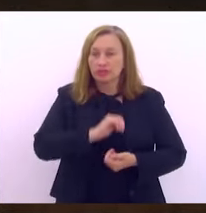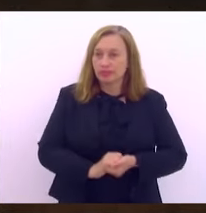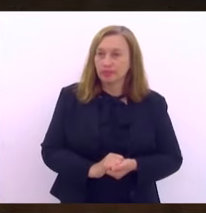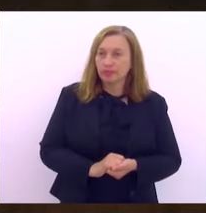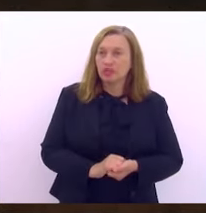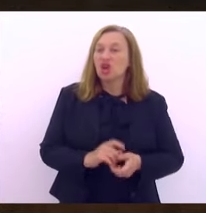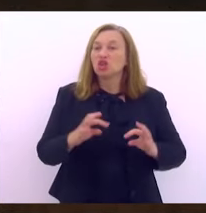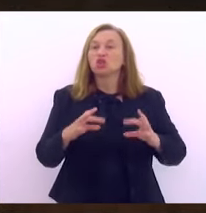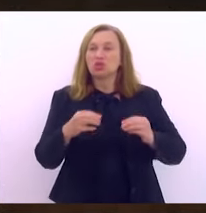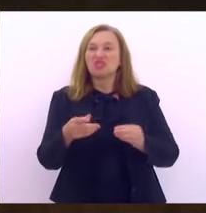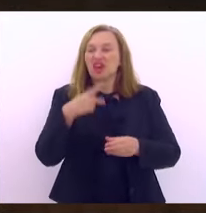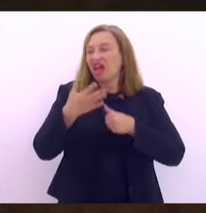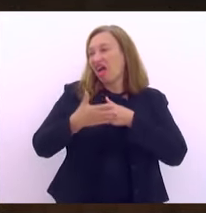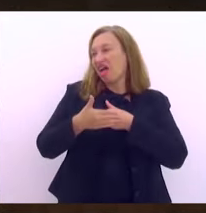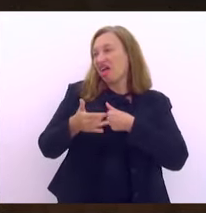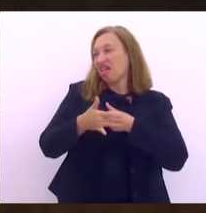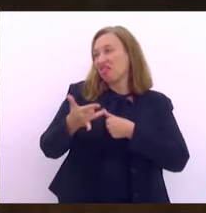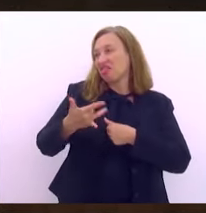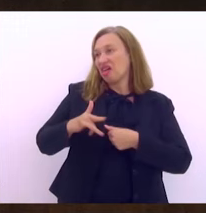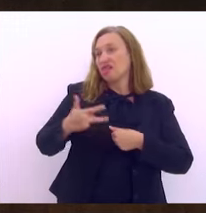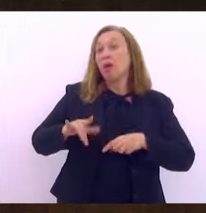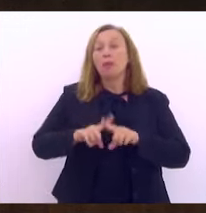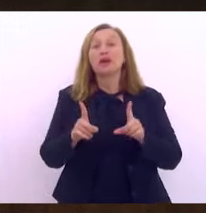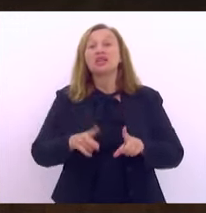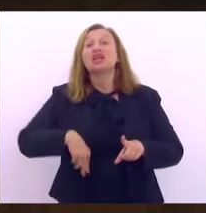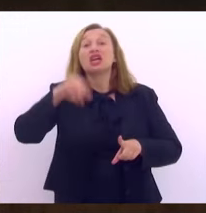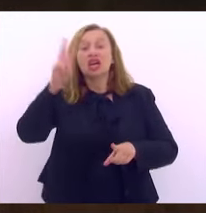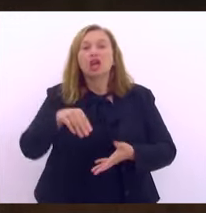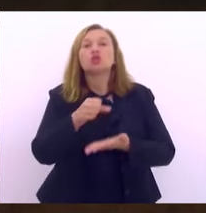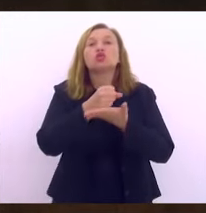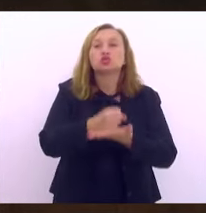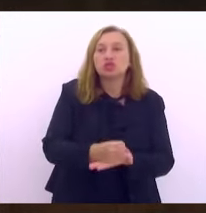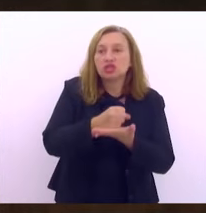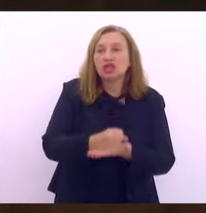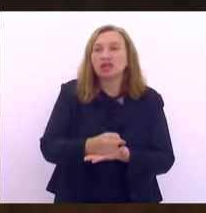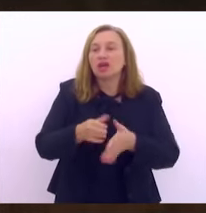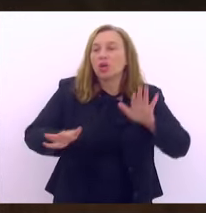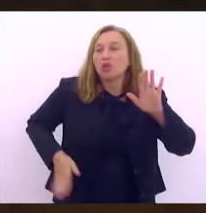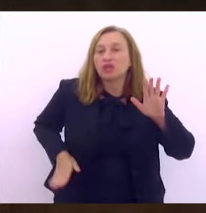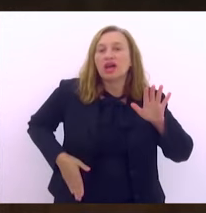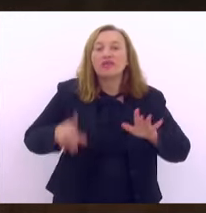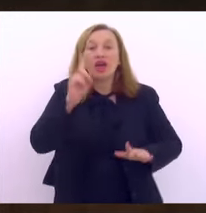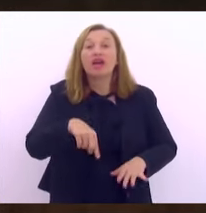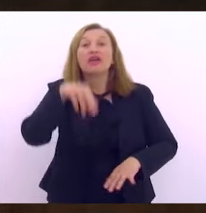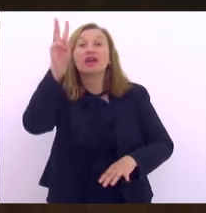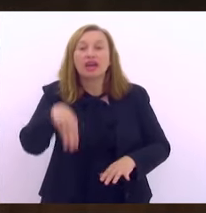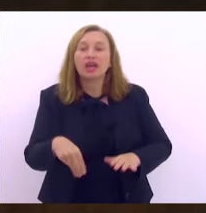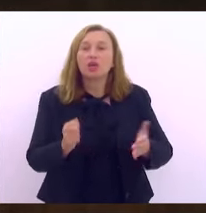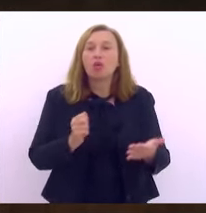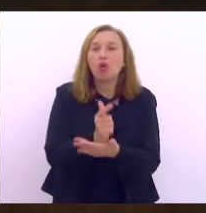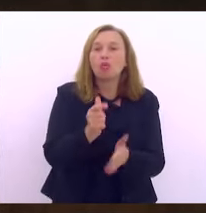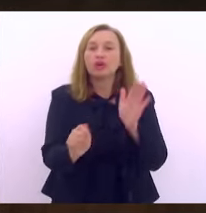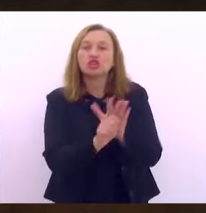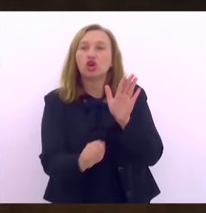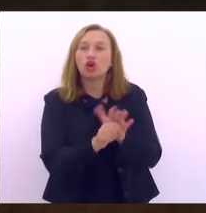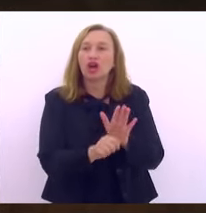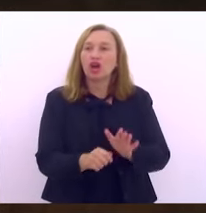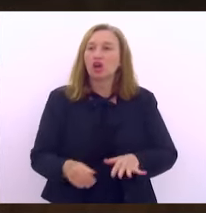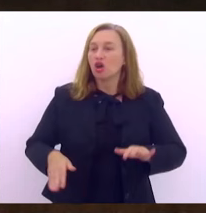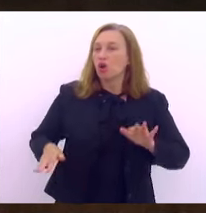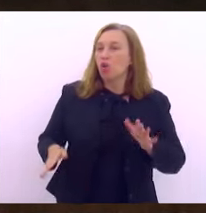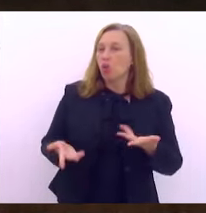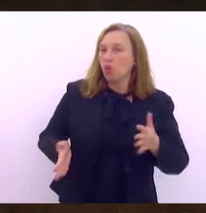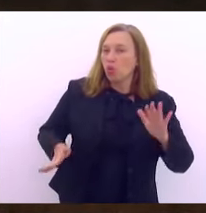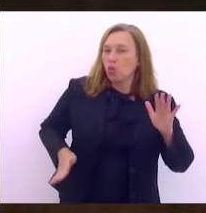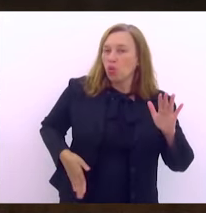E aí todo mundo quer passar a mão. Mas quem sustenta o tráfico é o usuário. O traficante não sai dali e vai levando na